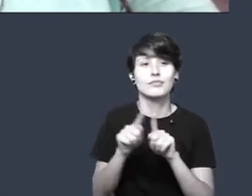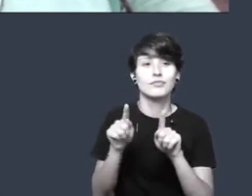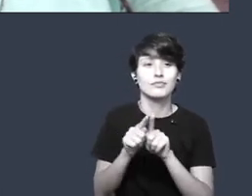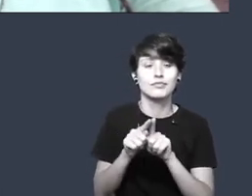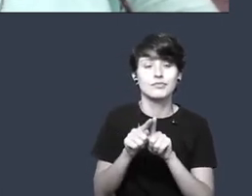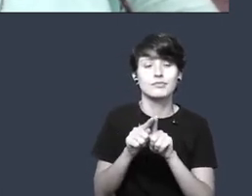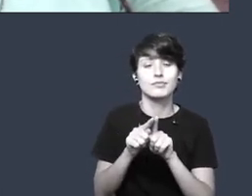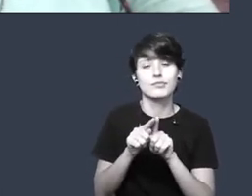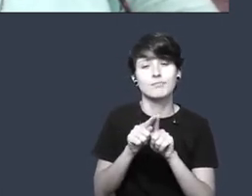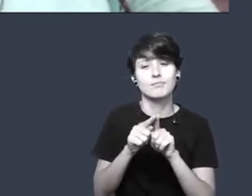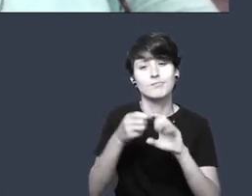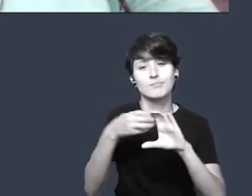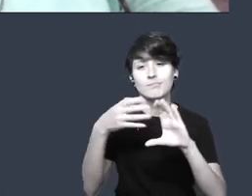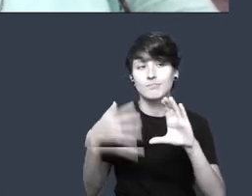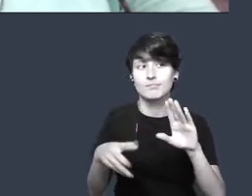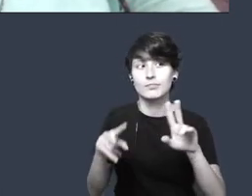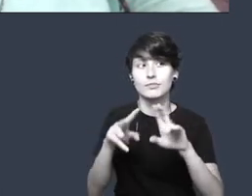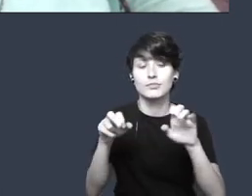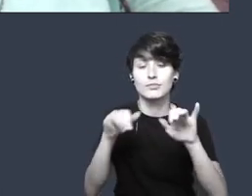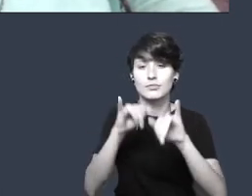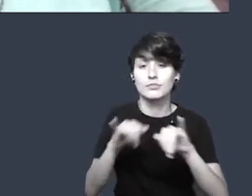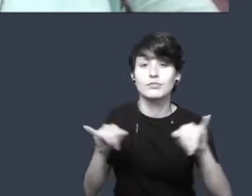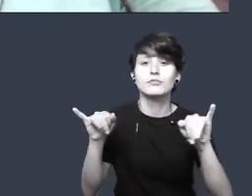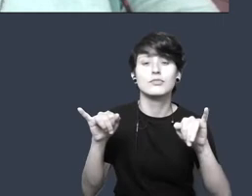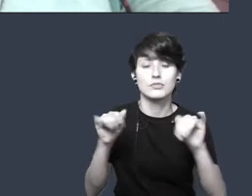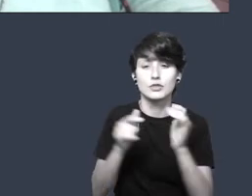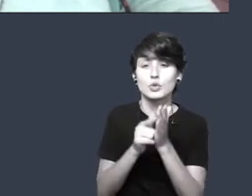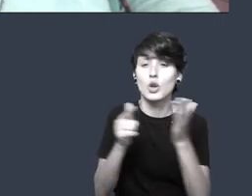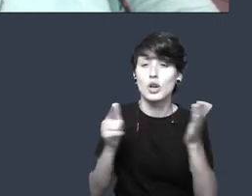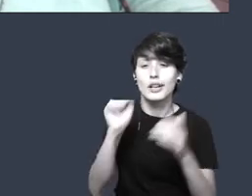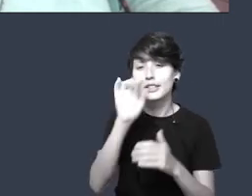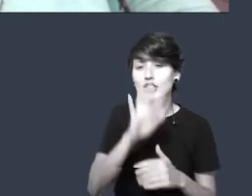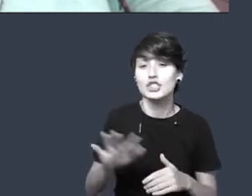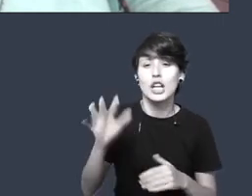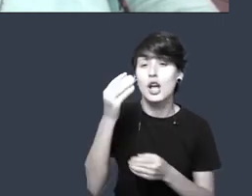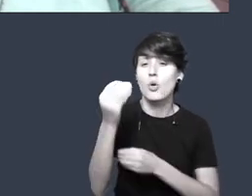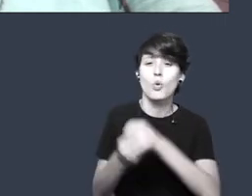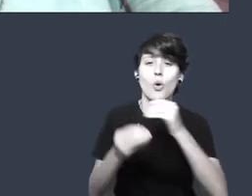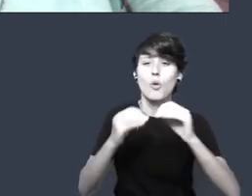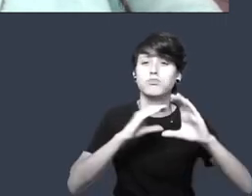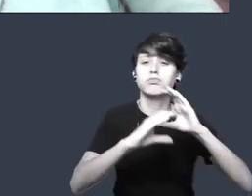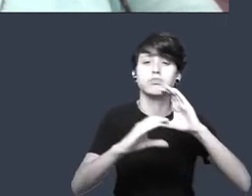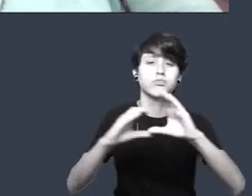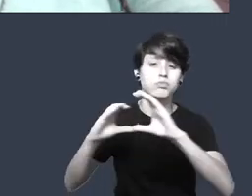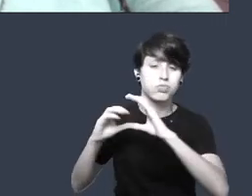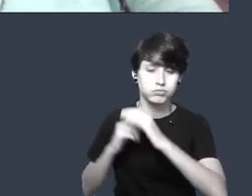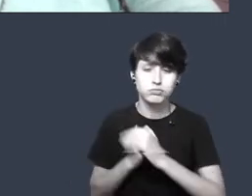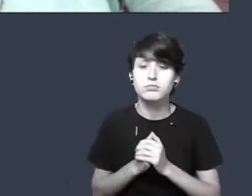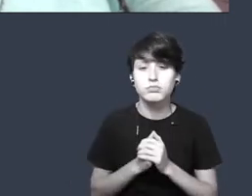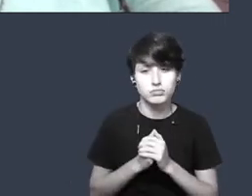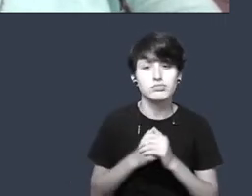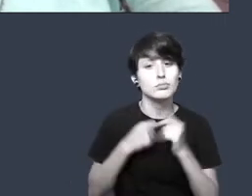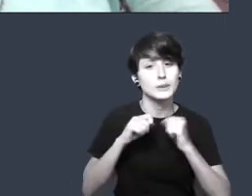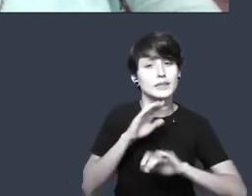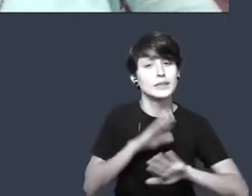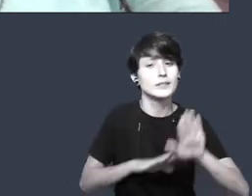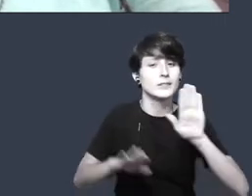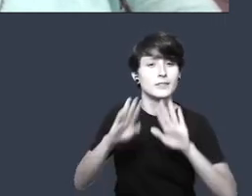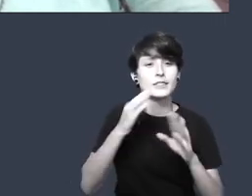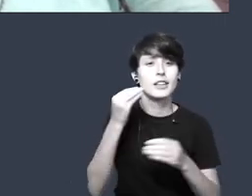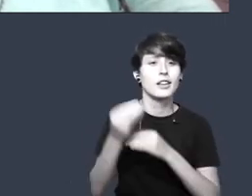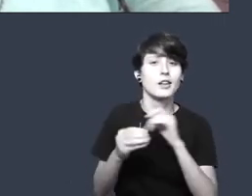um outro ponto sobre a imprensa, os jornalistas em geral, é como é que você comunica essas coisas, né? Você tem que sempre tomar um cuidado em como você vai